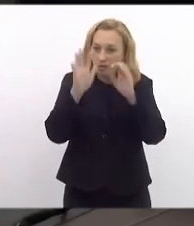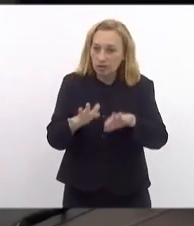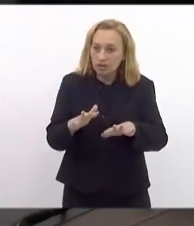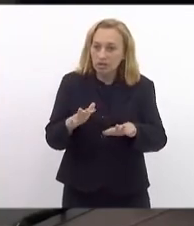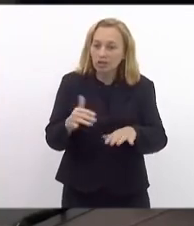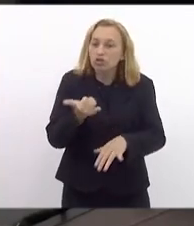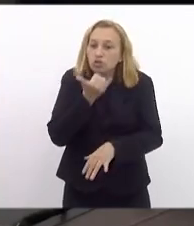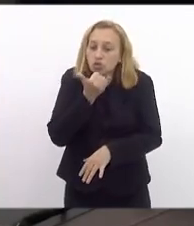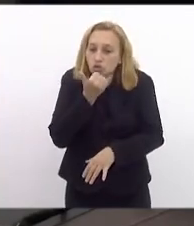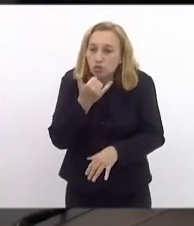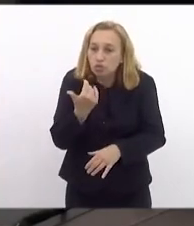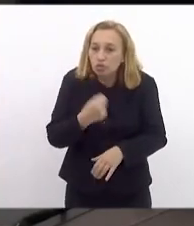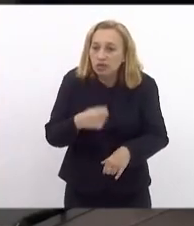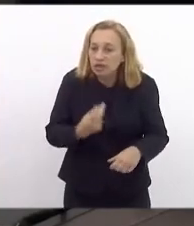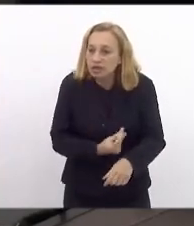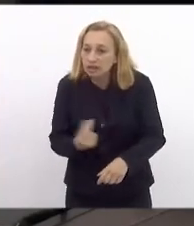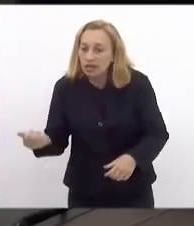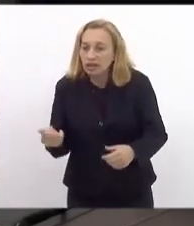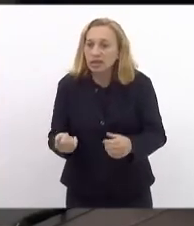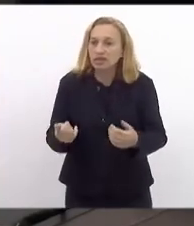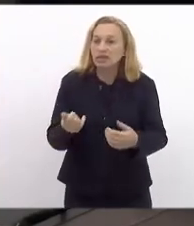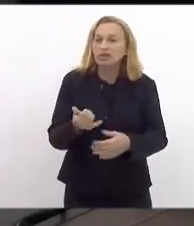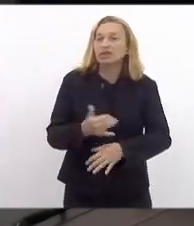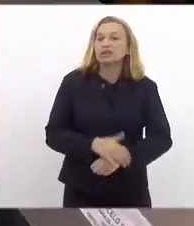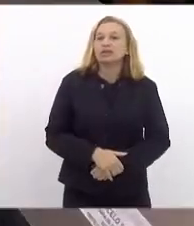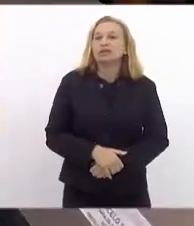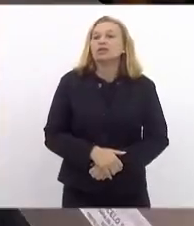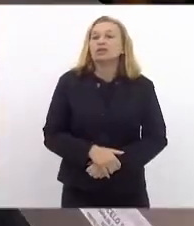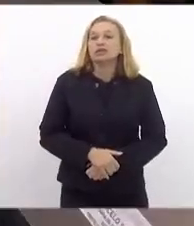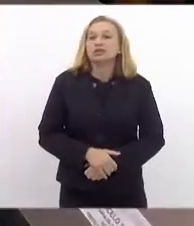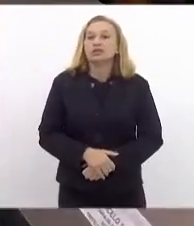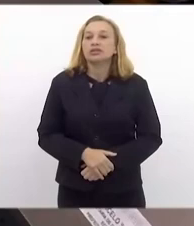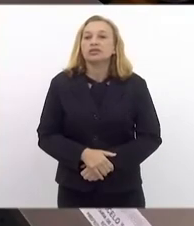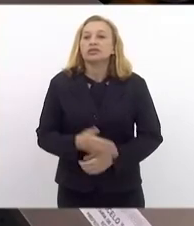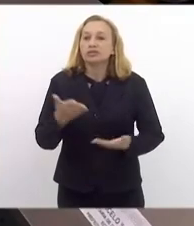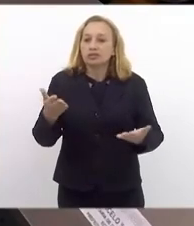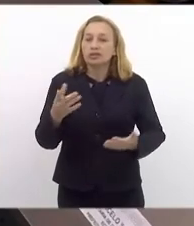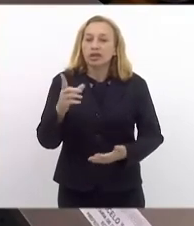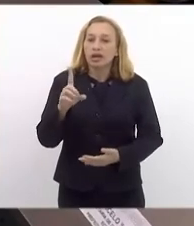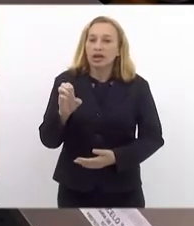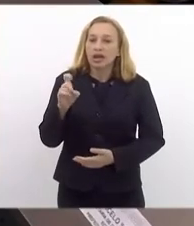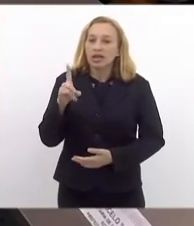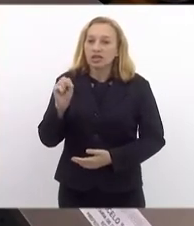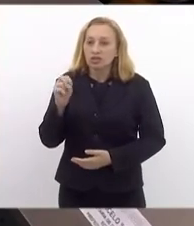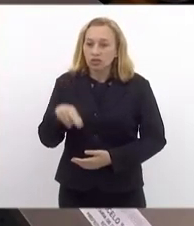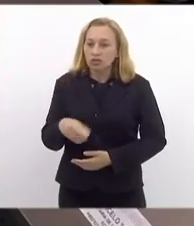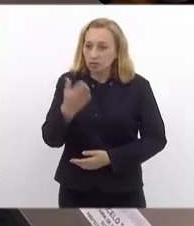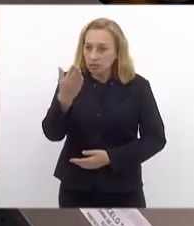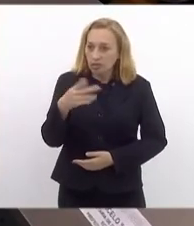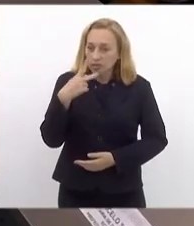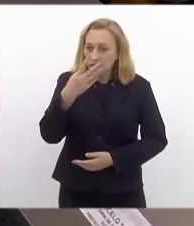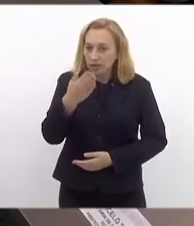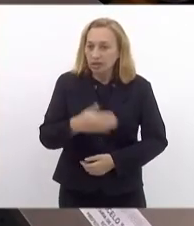aí pela participação Desculpa eu ter que sair vou levar Adão da correia por favor Edson Valadão